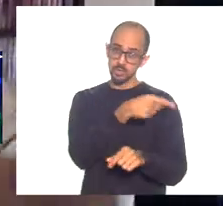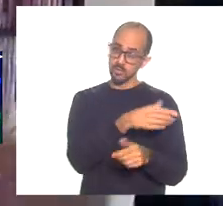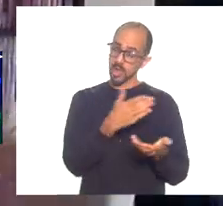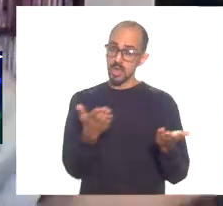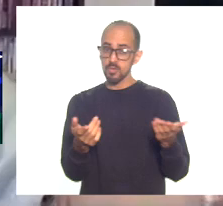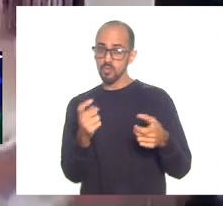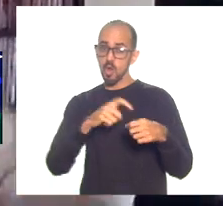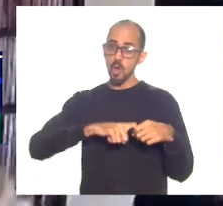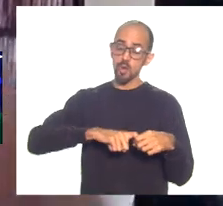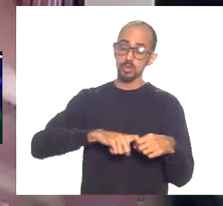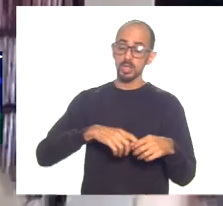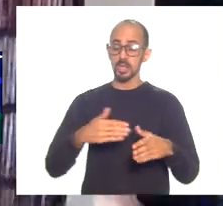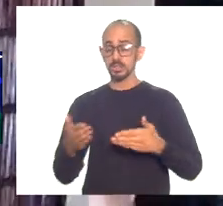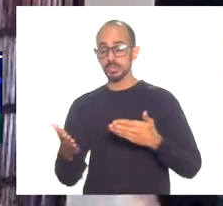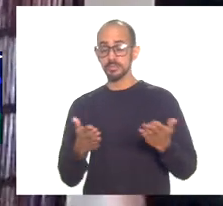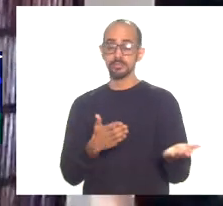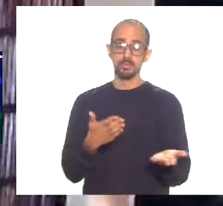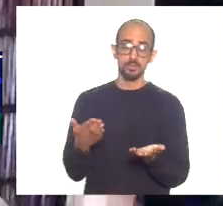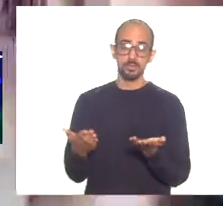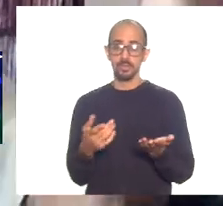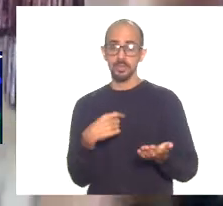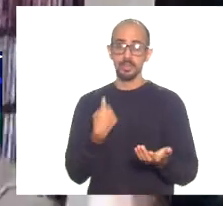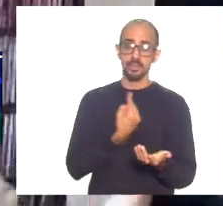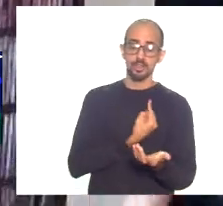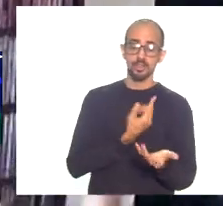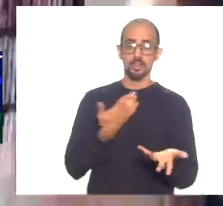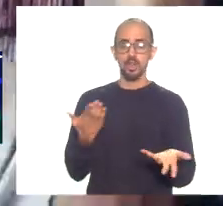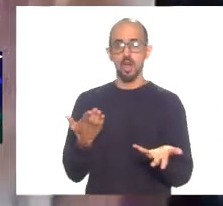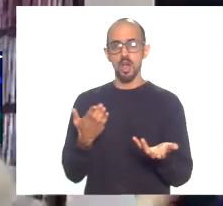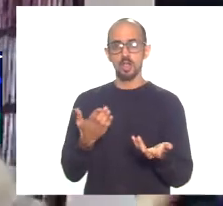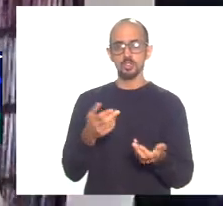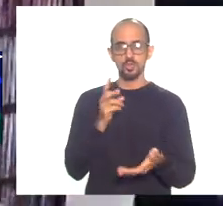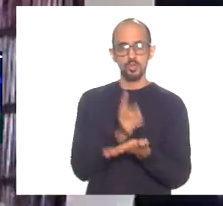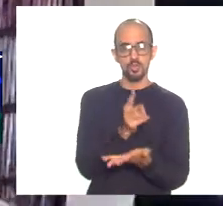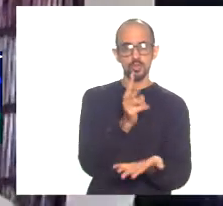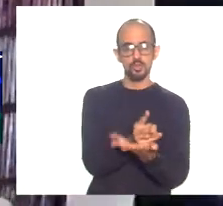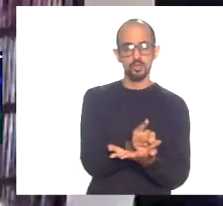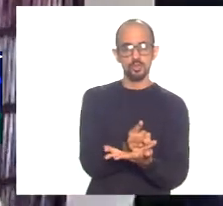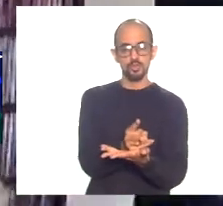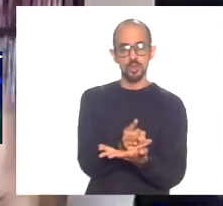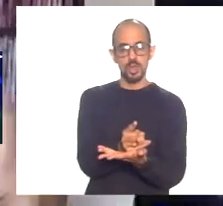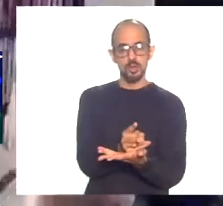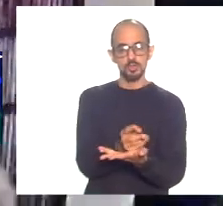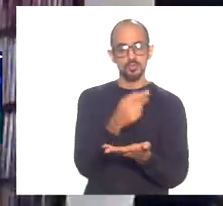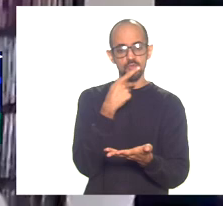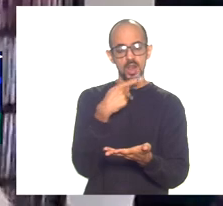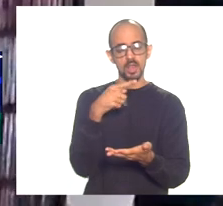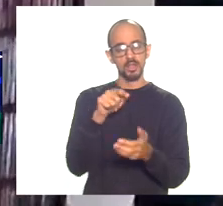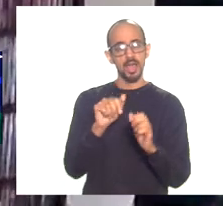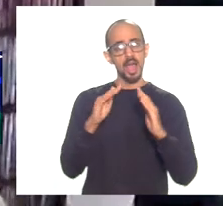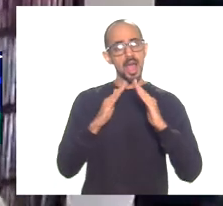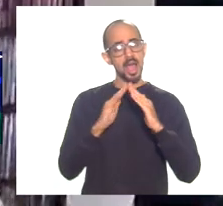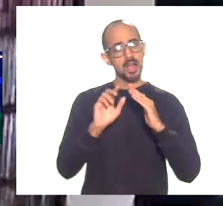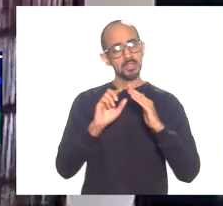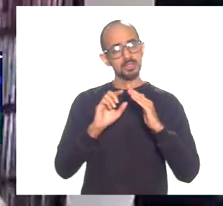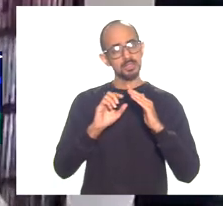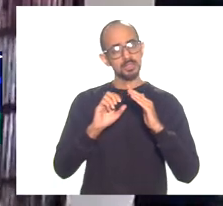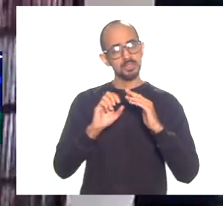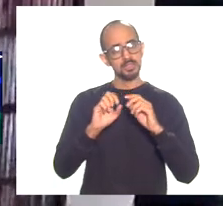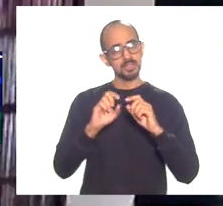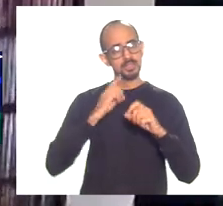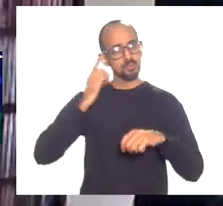vem para cá e nós dependendo essa Assembleia Legislativa já aprovou por unanimidade exatamente a não privatização